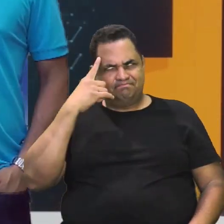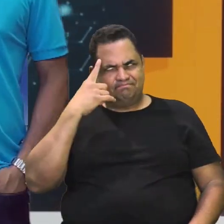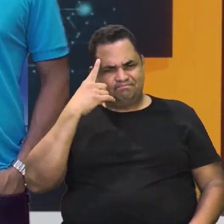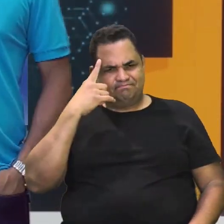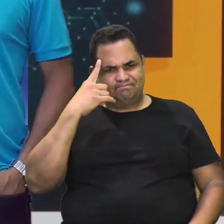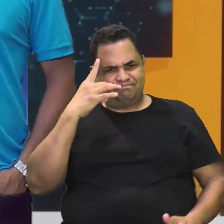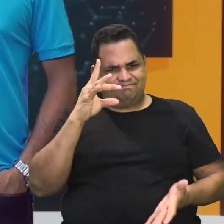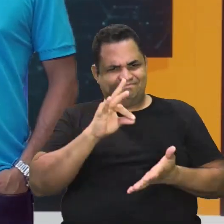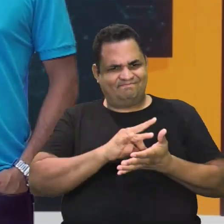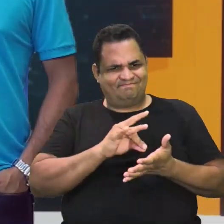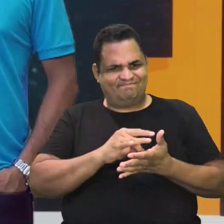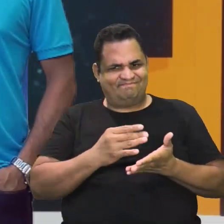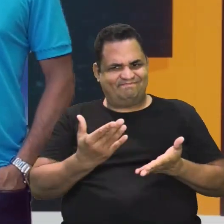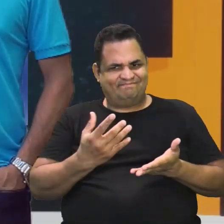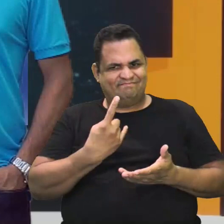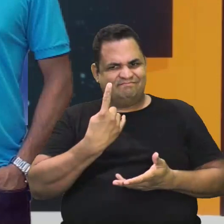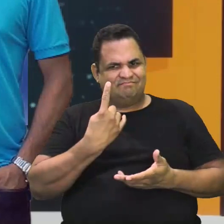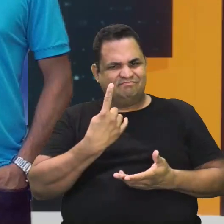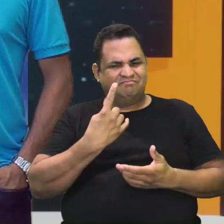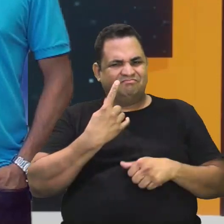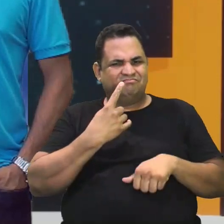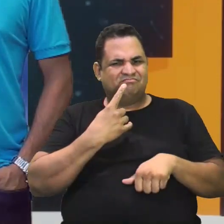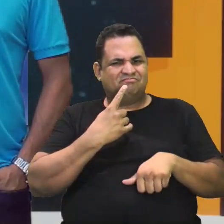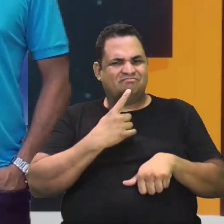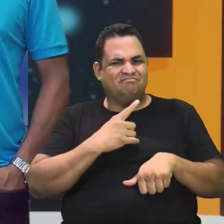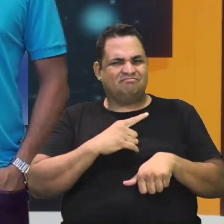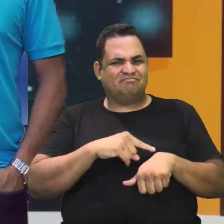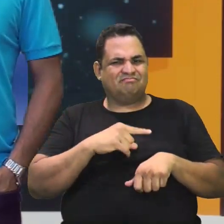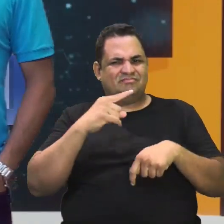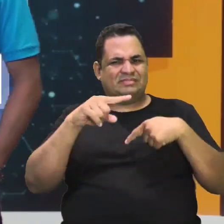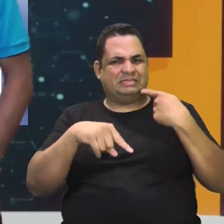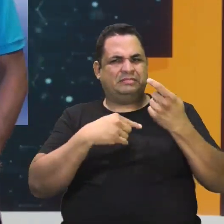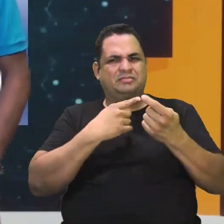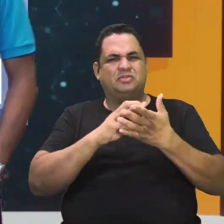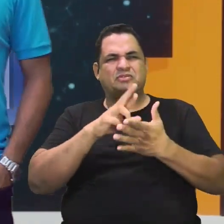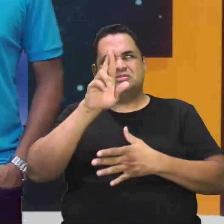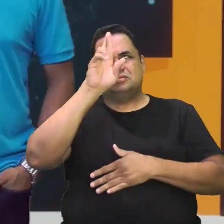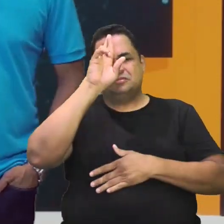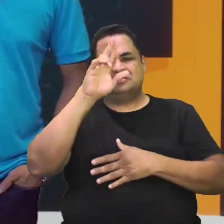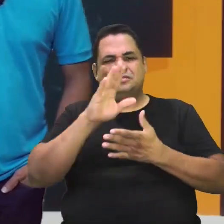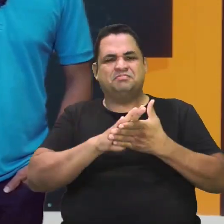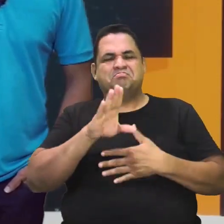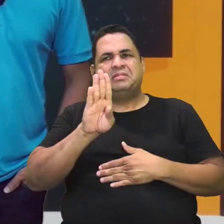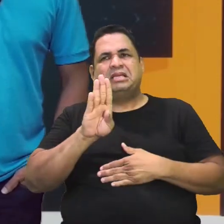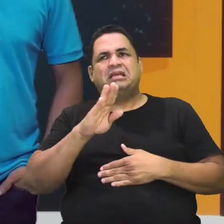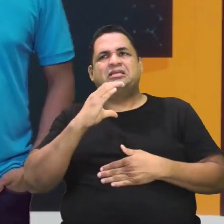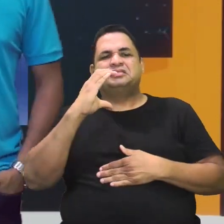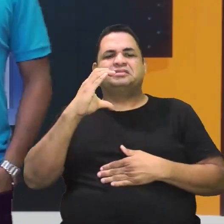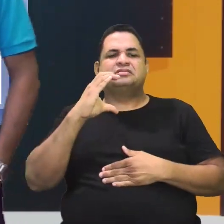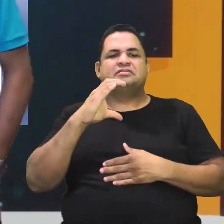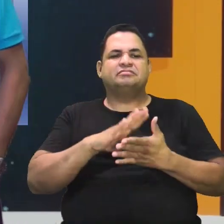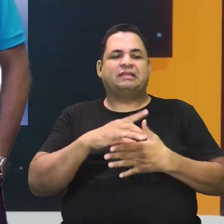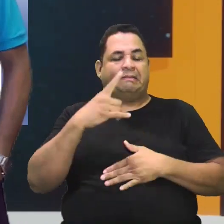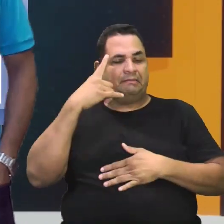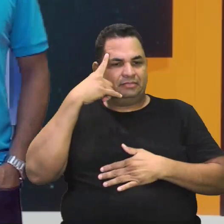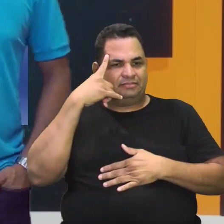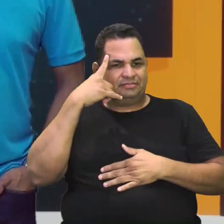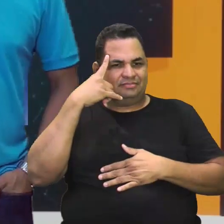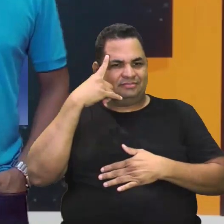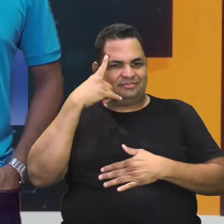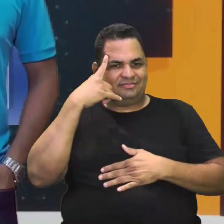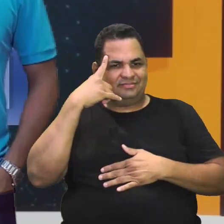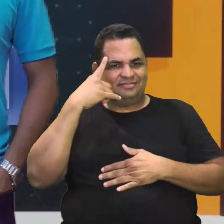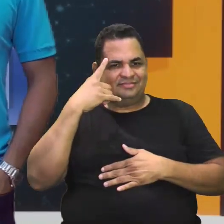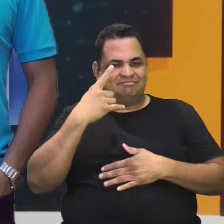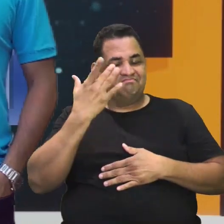Será? Não sei, será que... Uma hora. Eu acho que eles ficam Depois do assim, ó, almoço. é a B, não, é a C. Eu penso, né, que